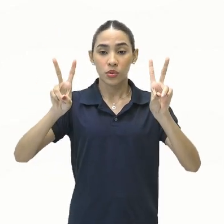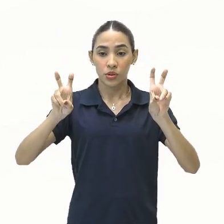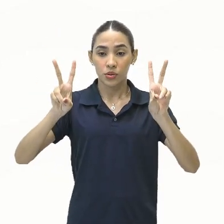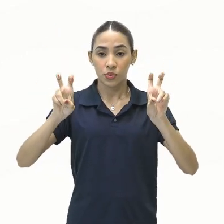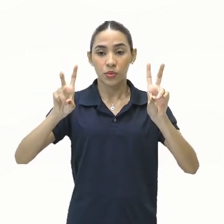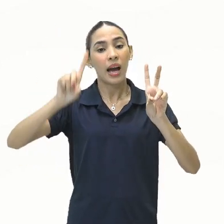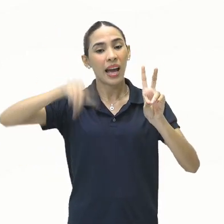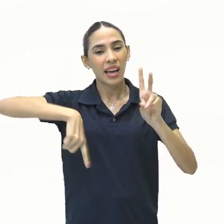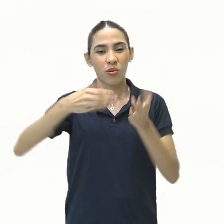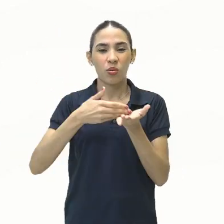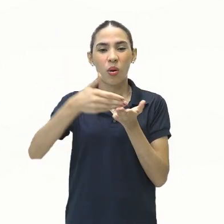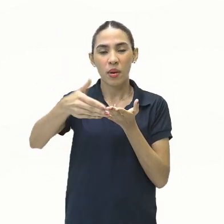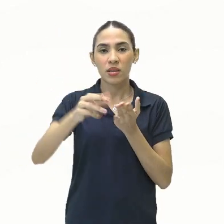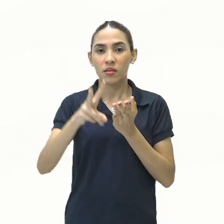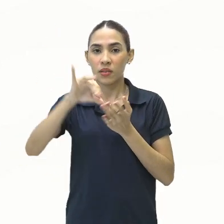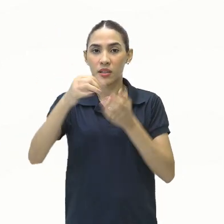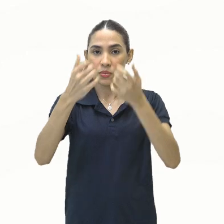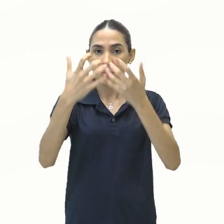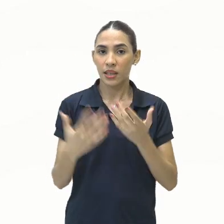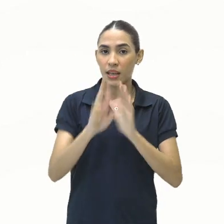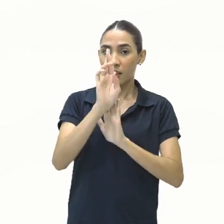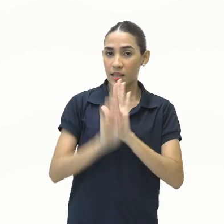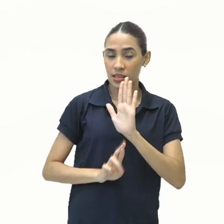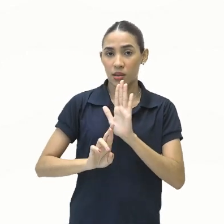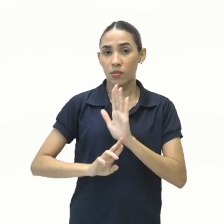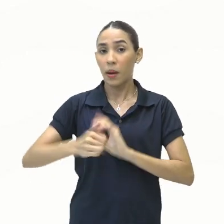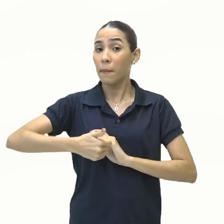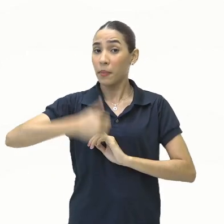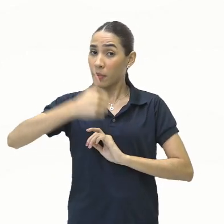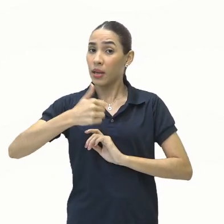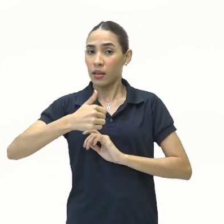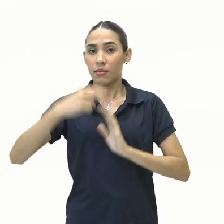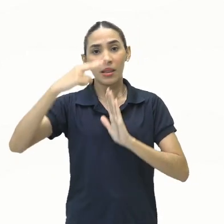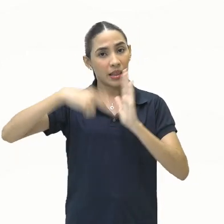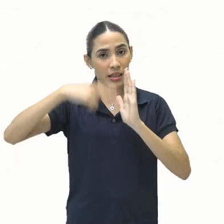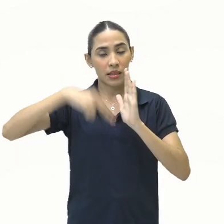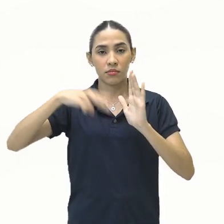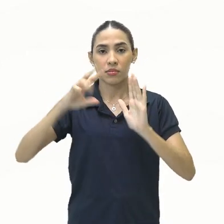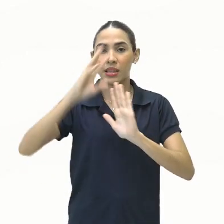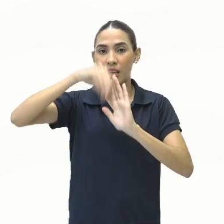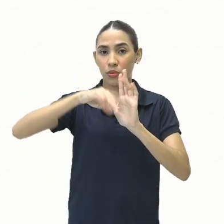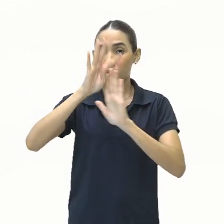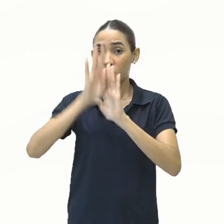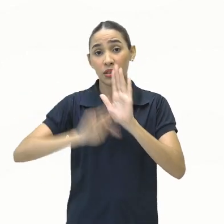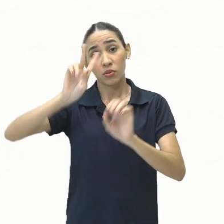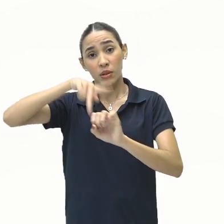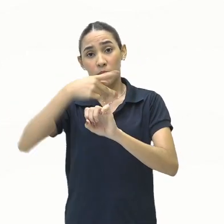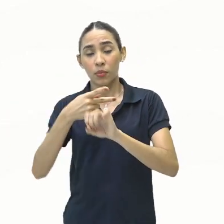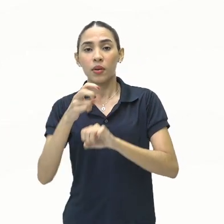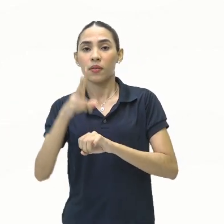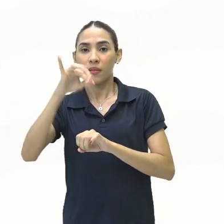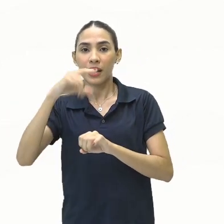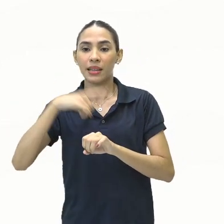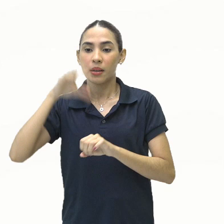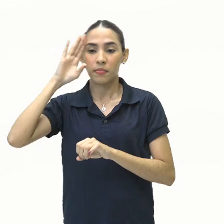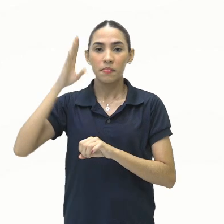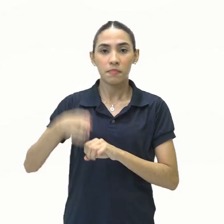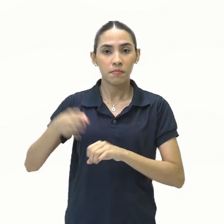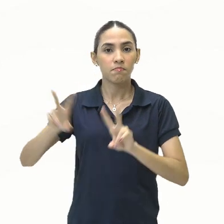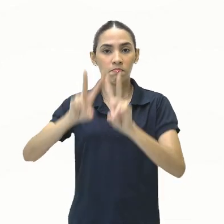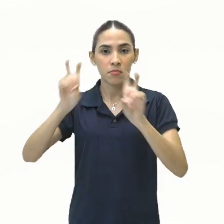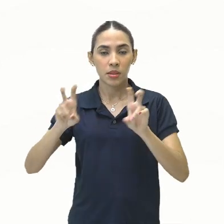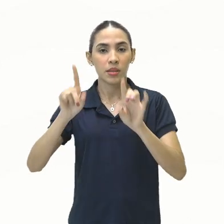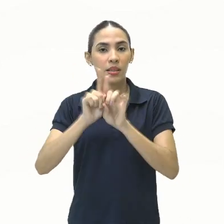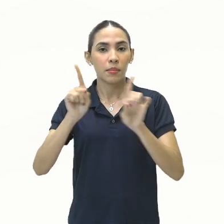essa expressão inicial que vai introduzir a redação, né, que é a primeira coisa que a gente lê ali no texto, e já vai me dar um direcionamento para o assunto